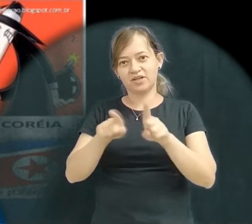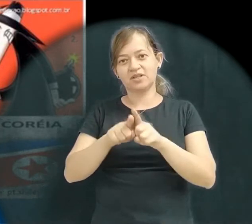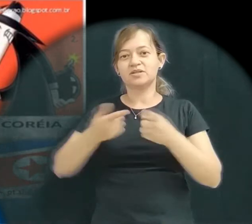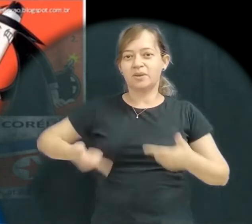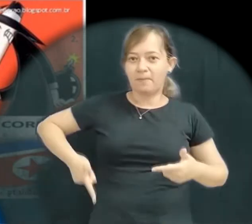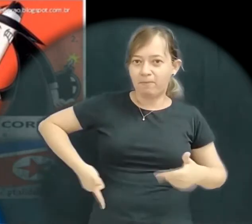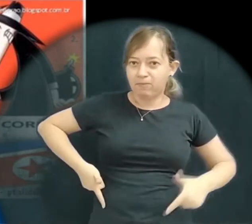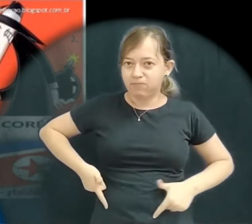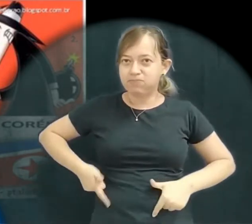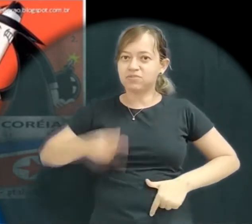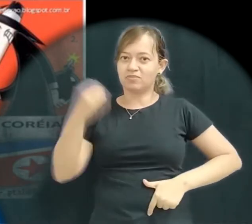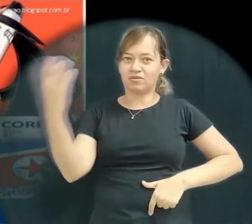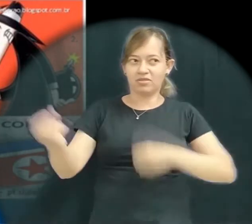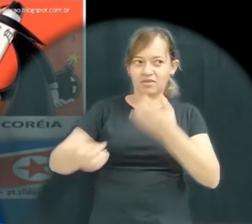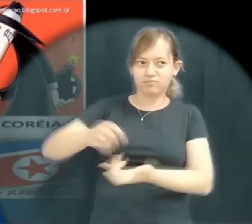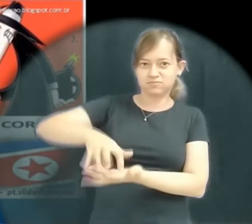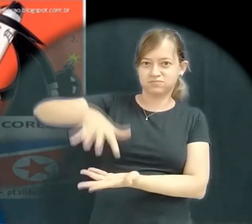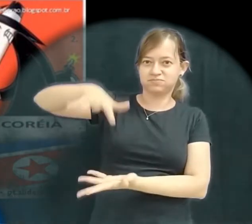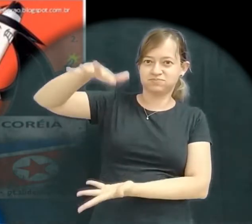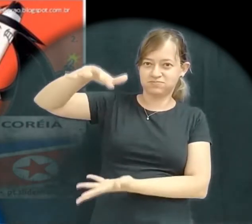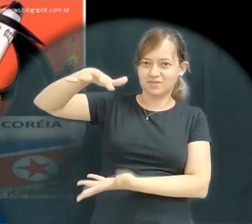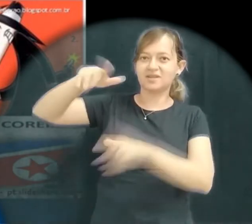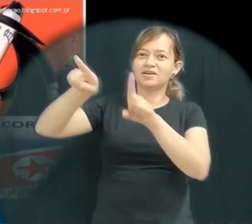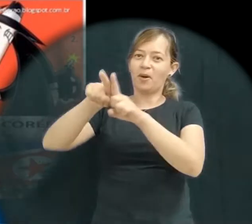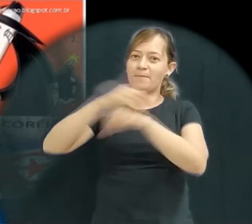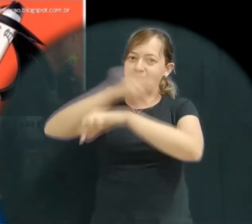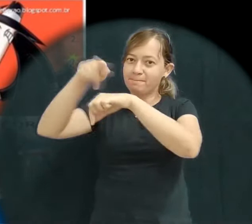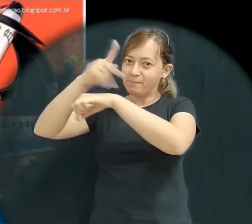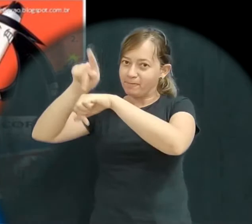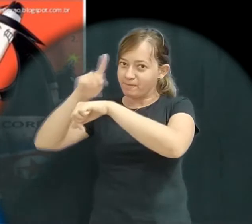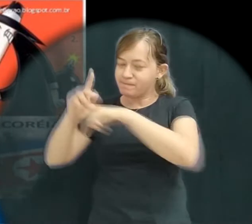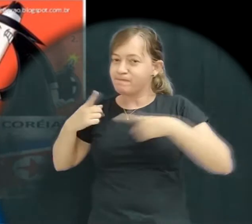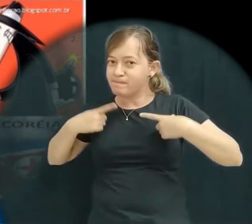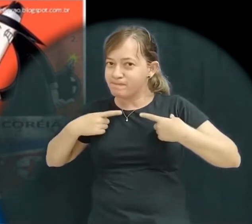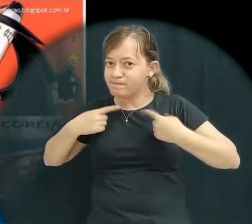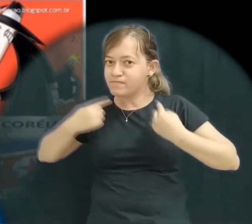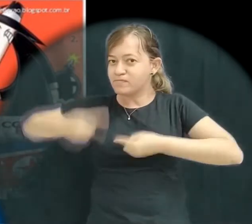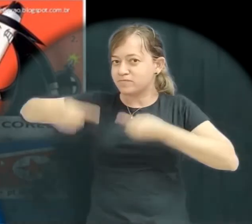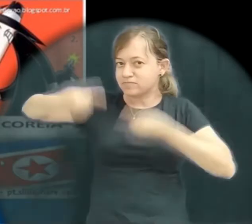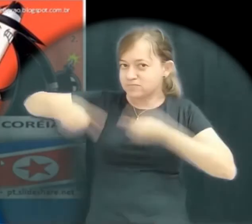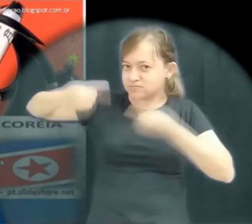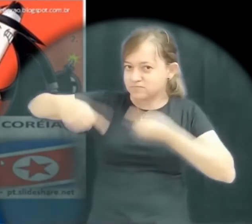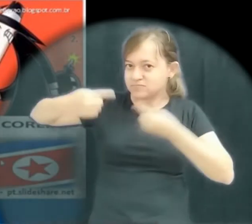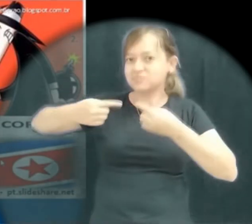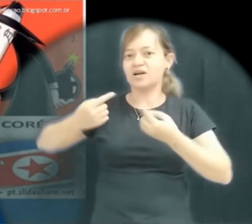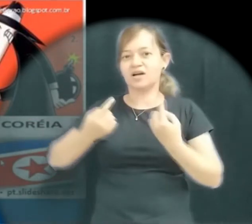fornecendo armas e suprimentos para os dois países lutarem contra o outro, assim como também ocorreu